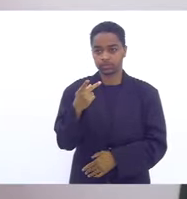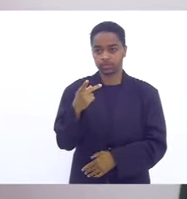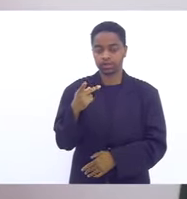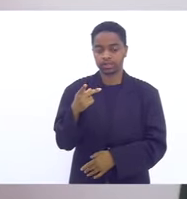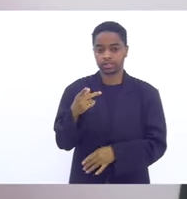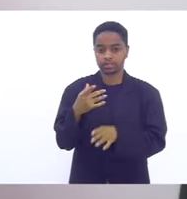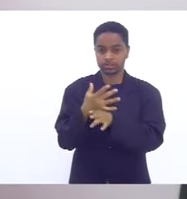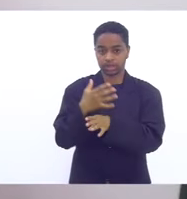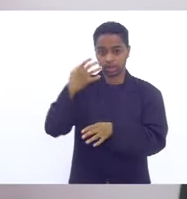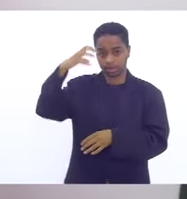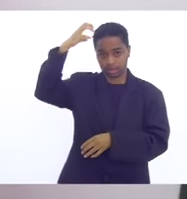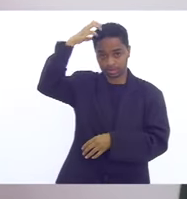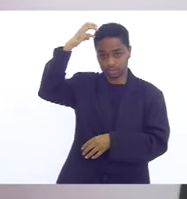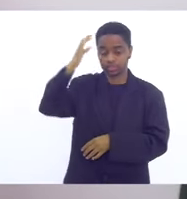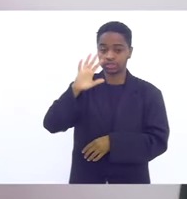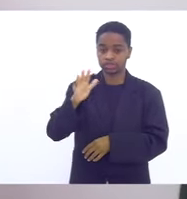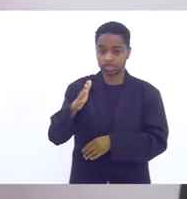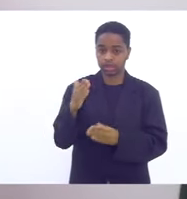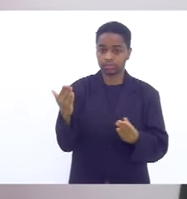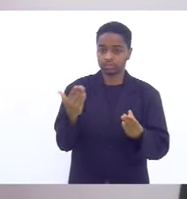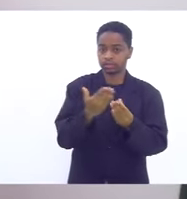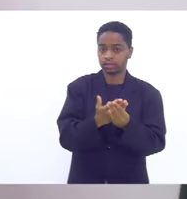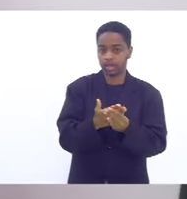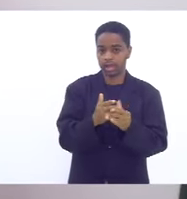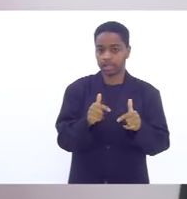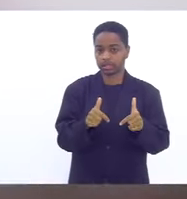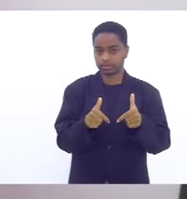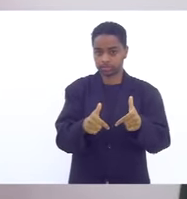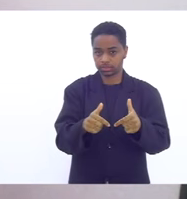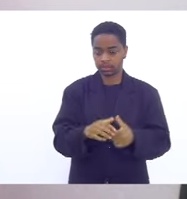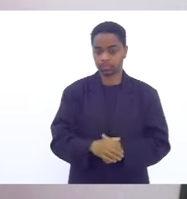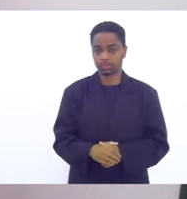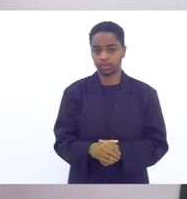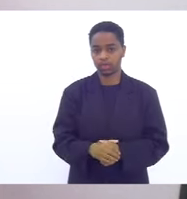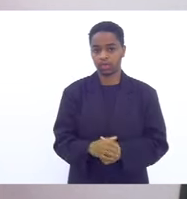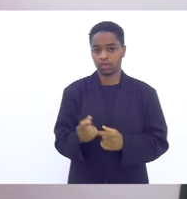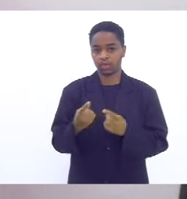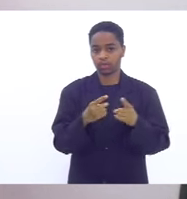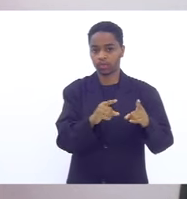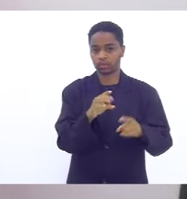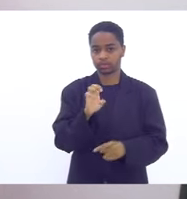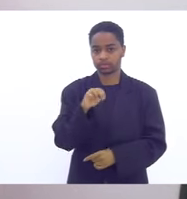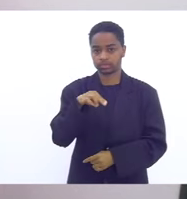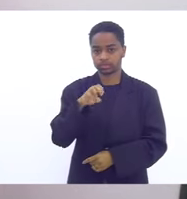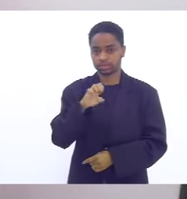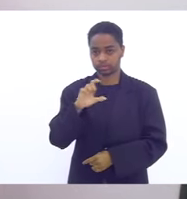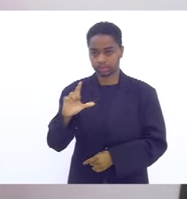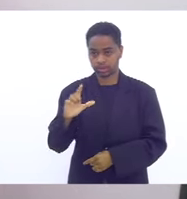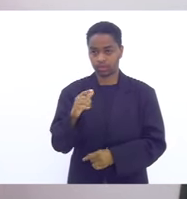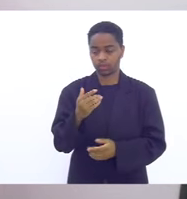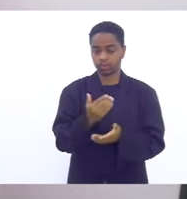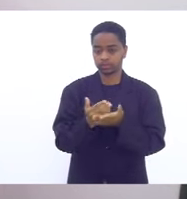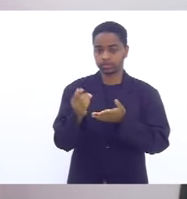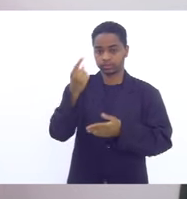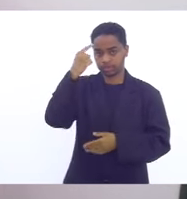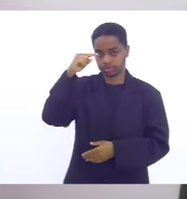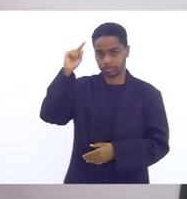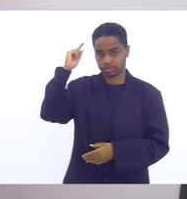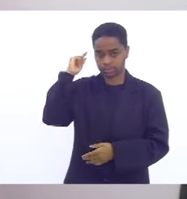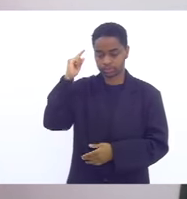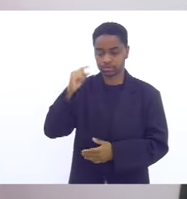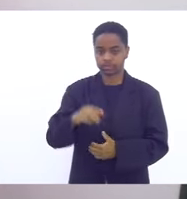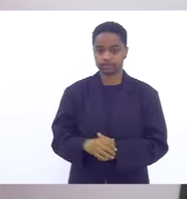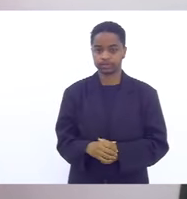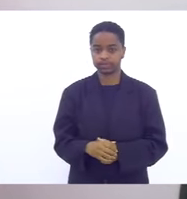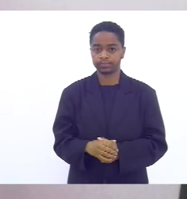Reis já ajuizou a ação civil pública contra a empresa Enel desde a semana passada.